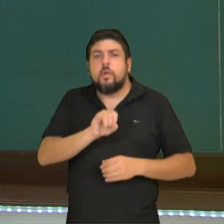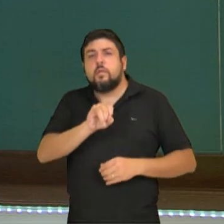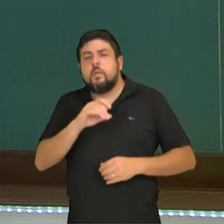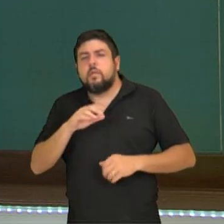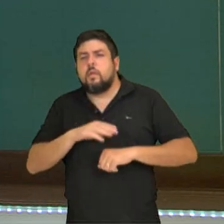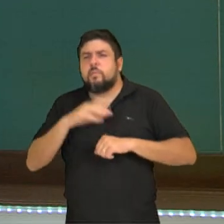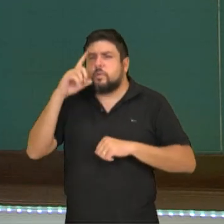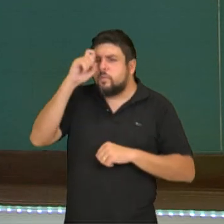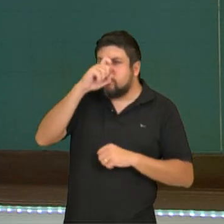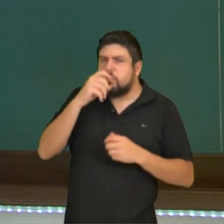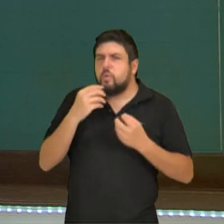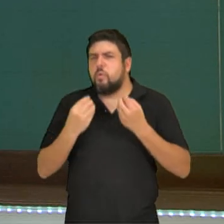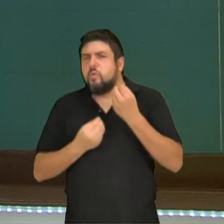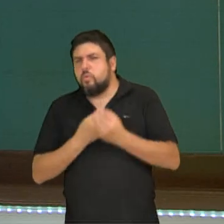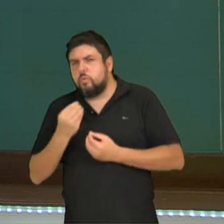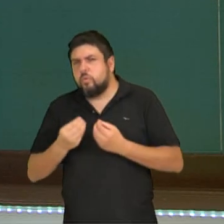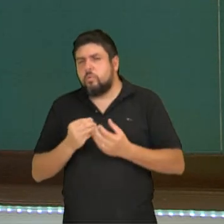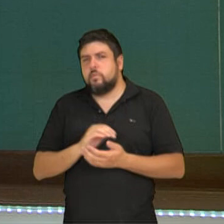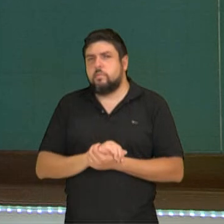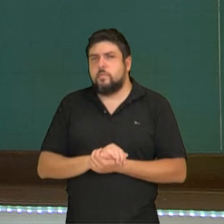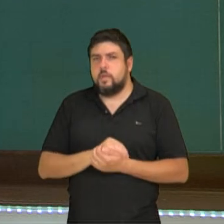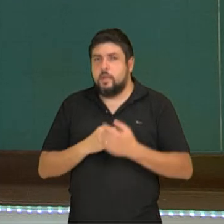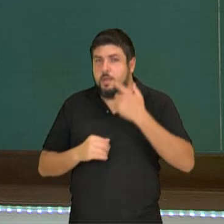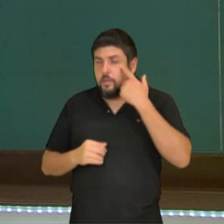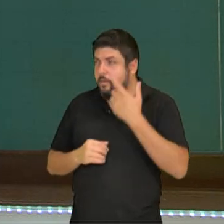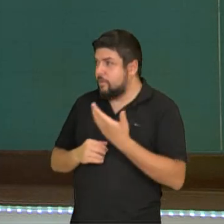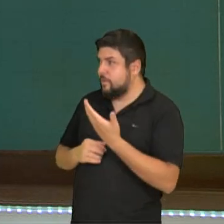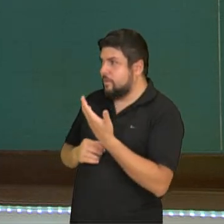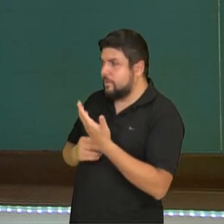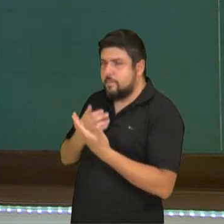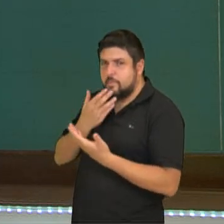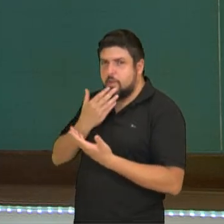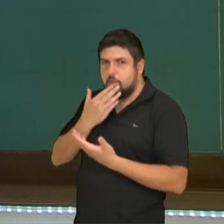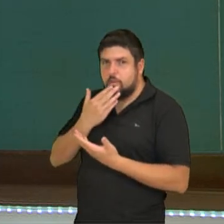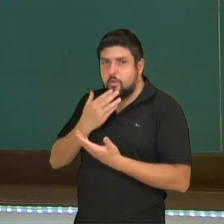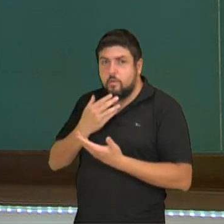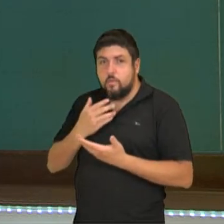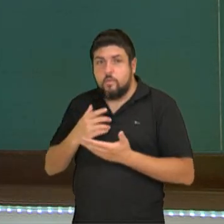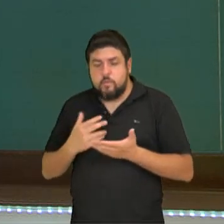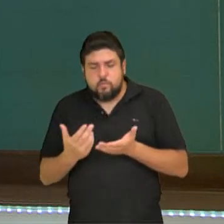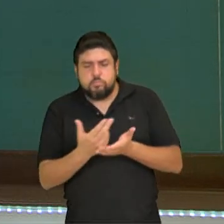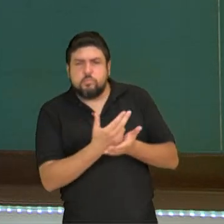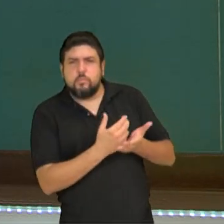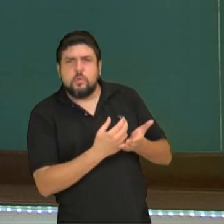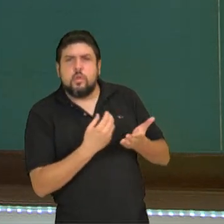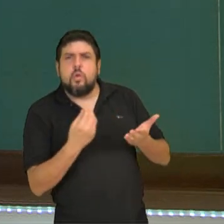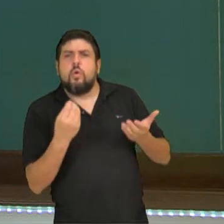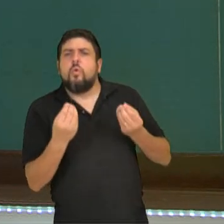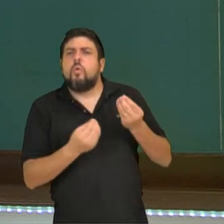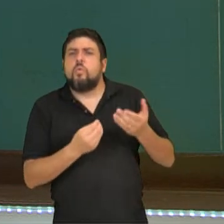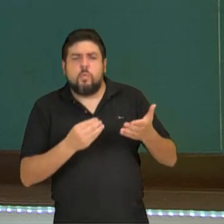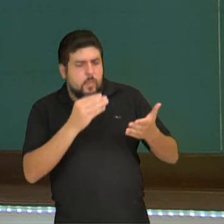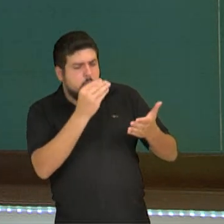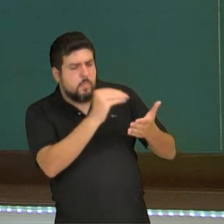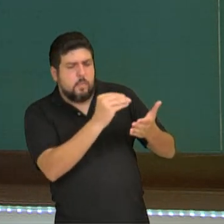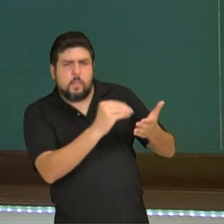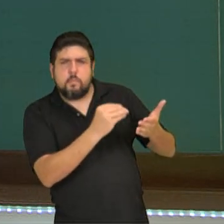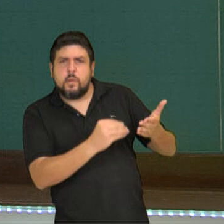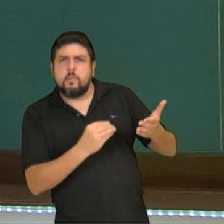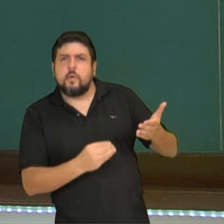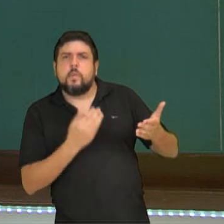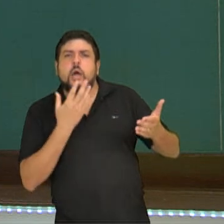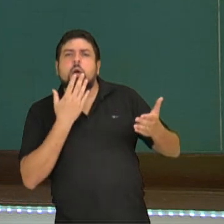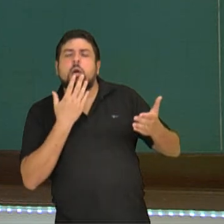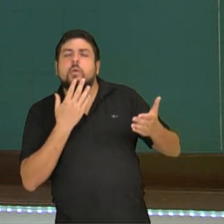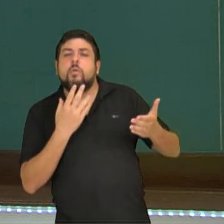com as cores ali, a professora vai deixar aqui para vocês verem como que é o fundo, com as cores de fundo, aí na sua